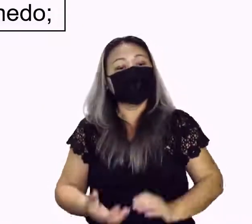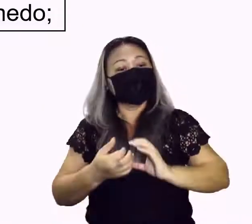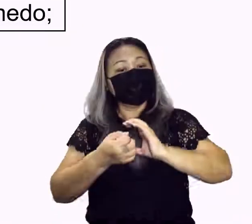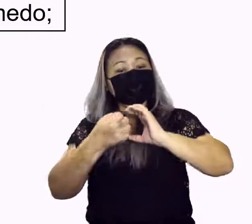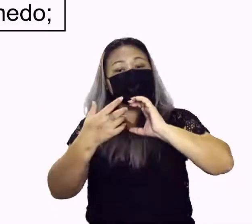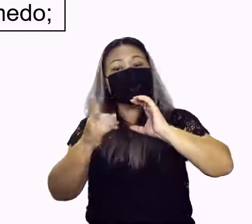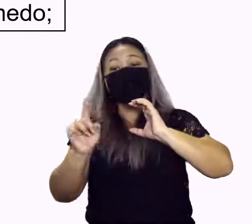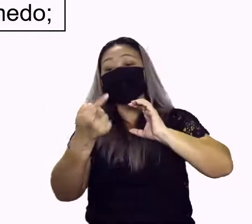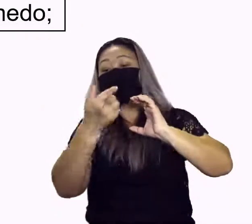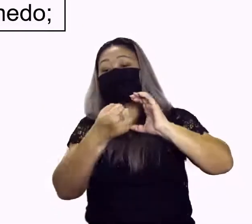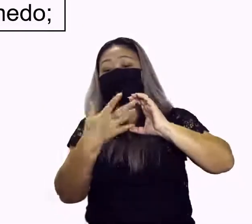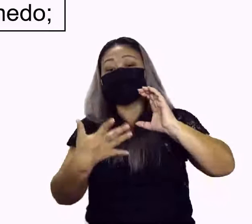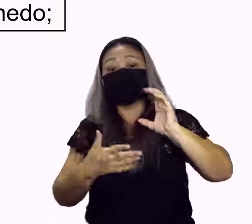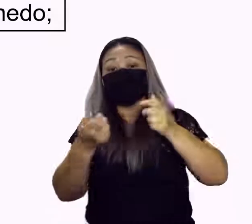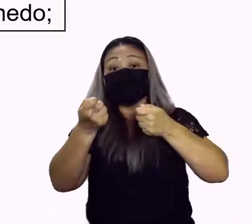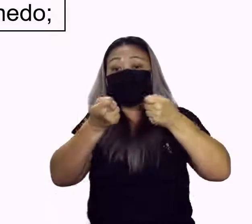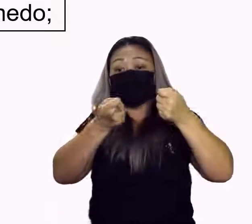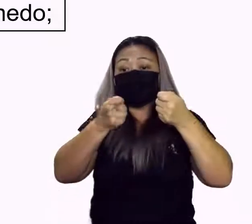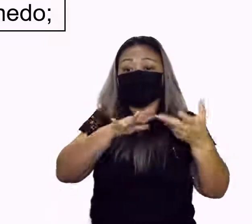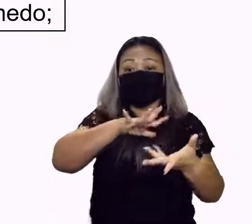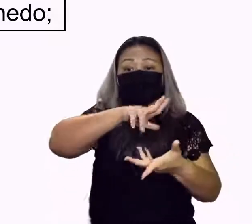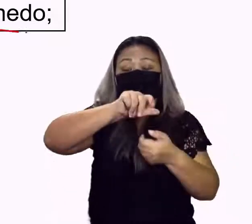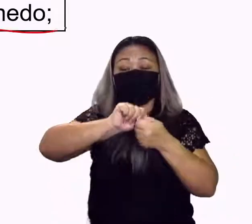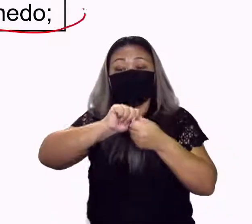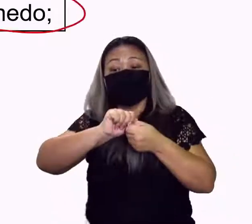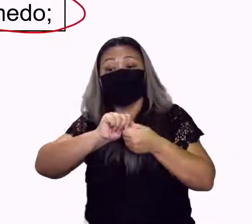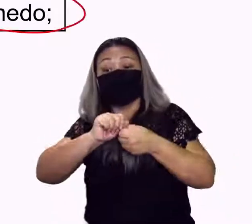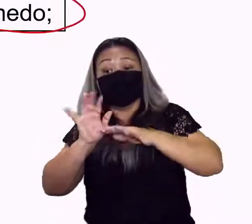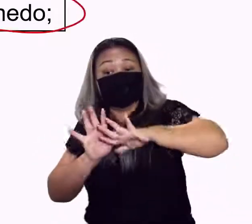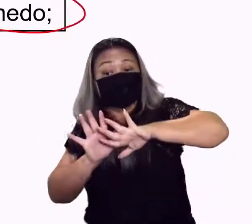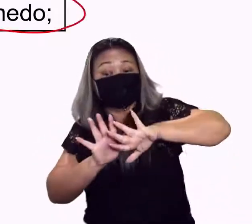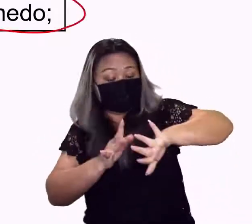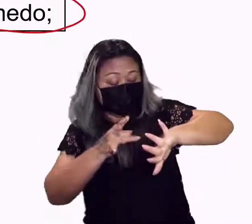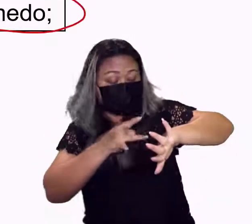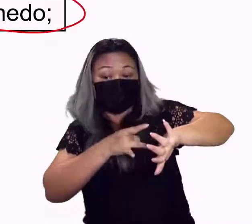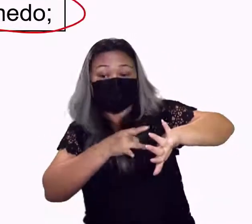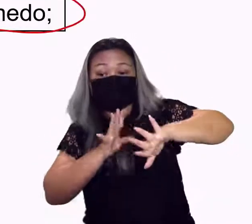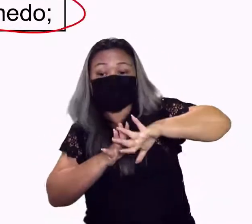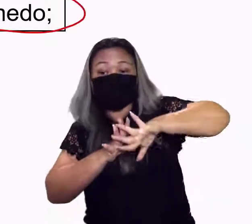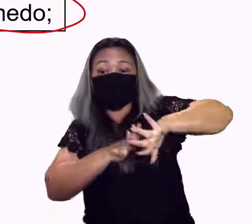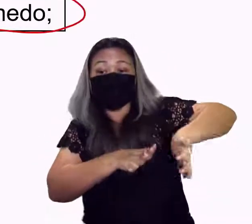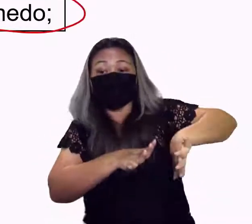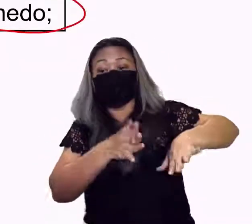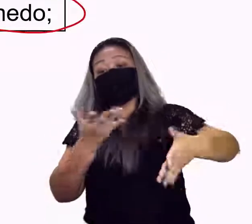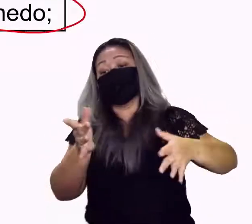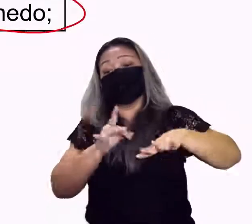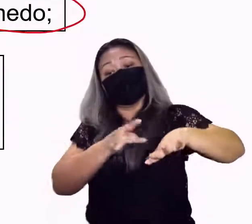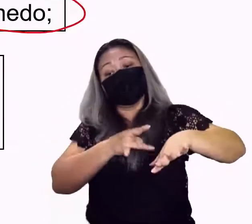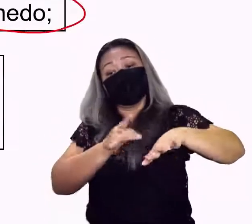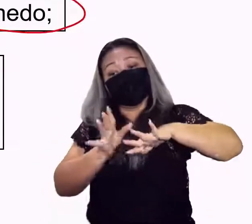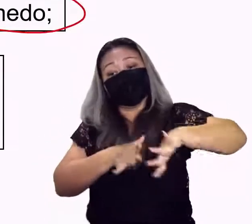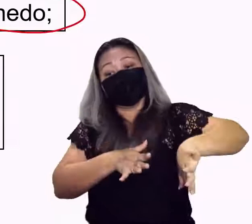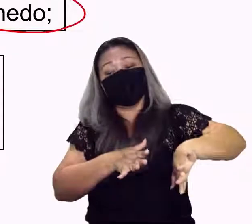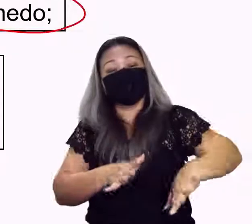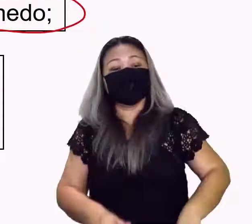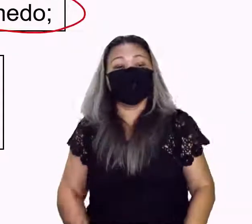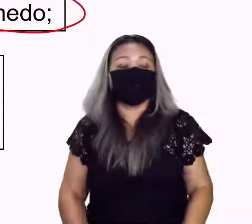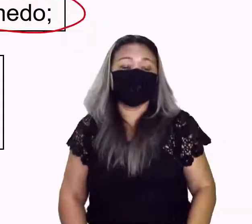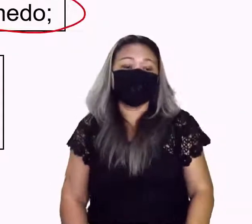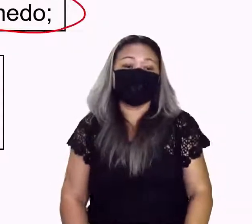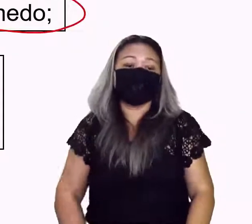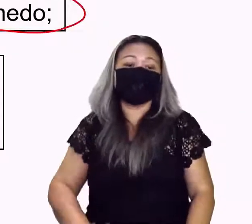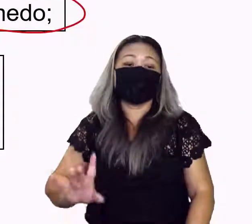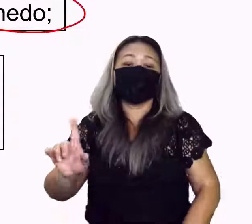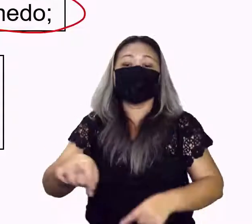Uma das características do desejo é controlar o mundo e afugentar o medo, tá? Você perdeu o medo desse mundo.